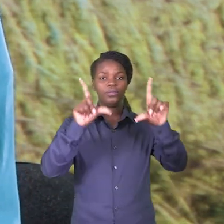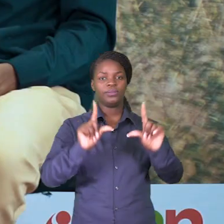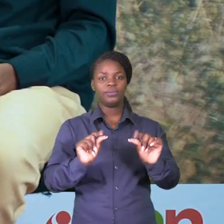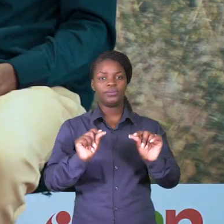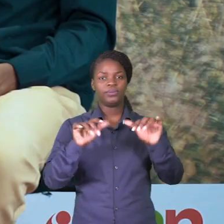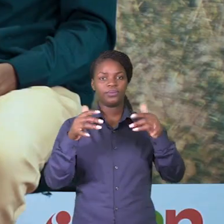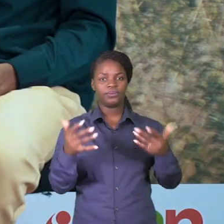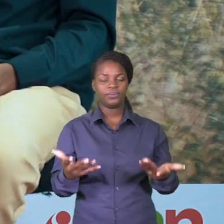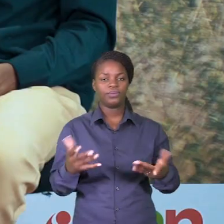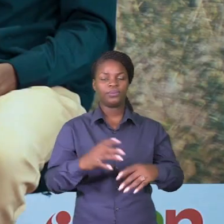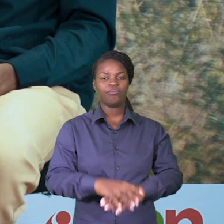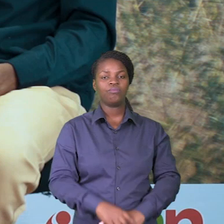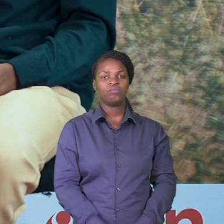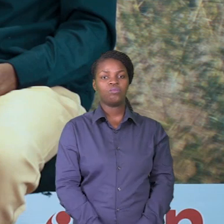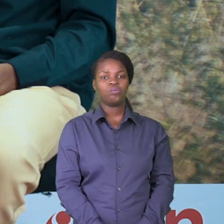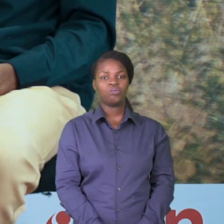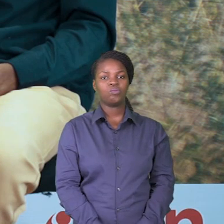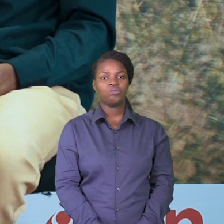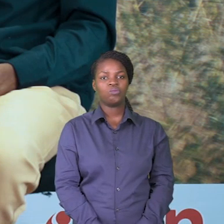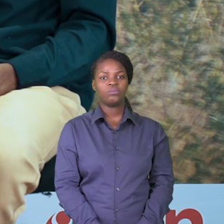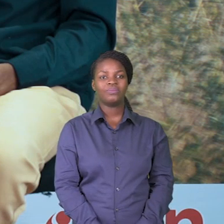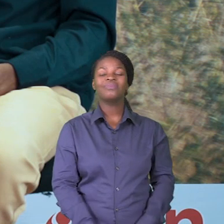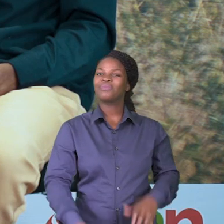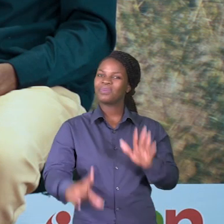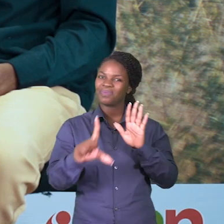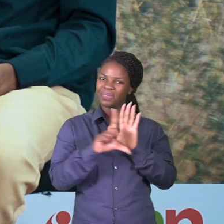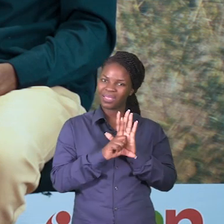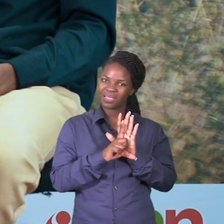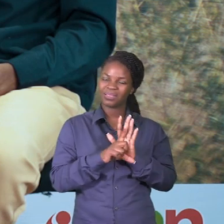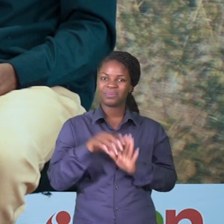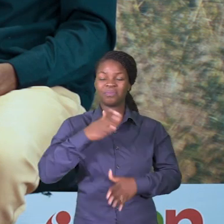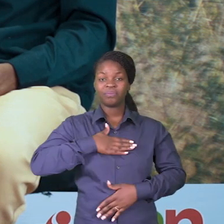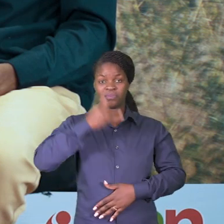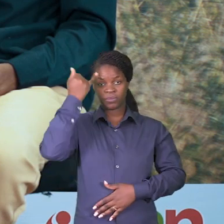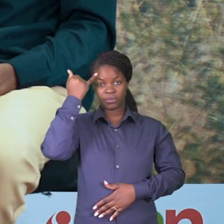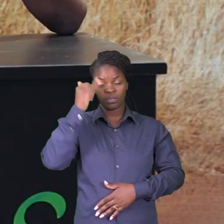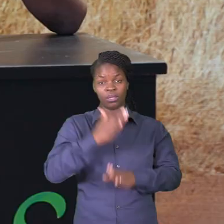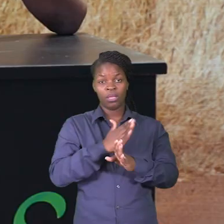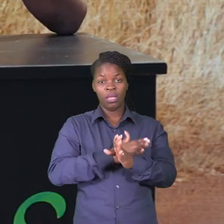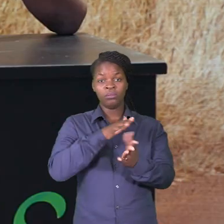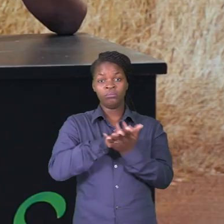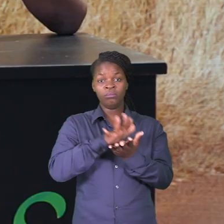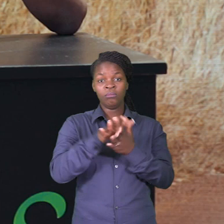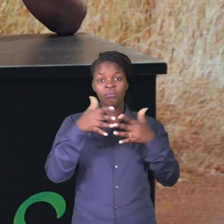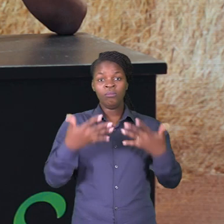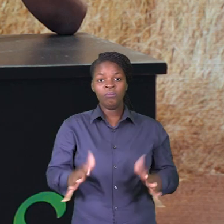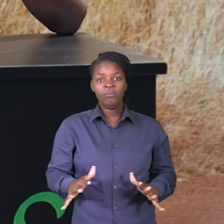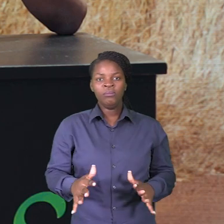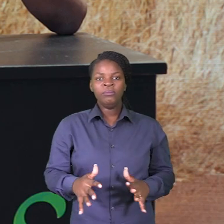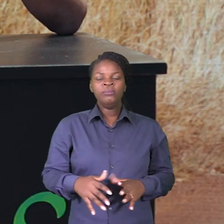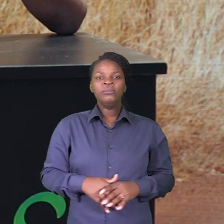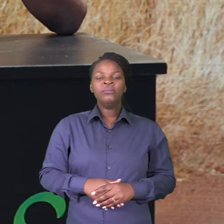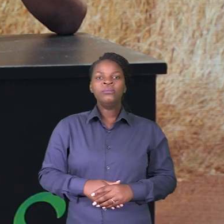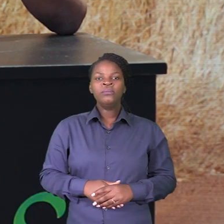e por fim tem a questão da da da da legalidade que no meu ponto de vista eu estava